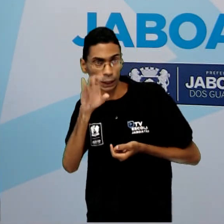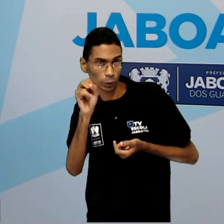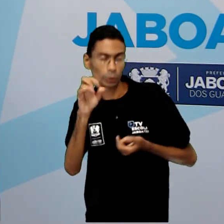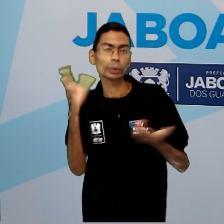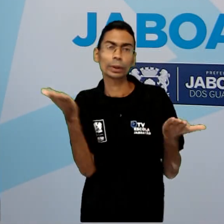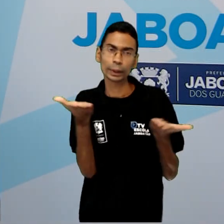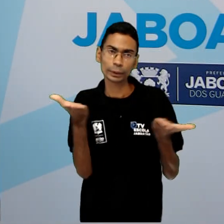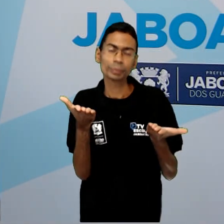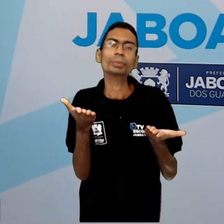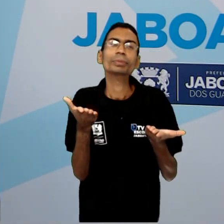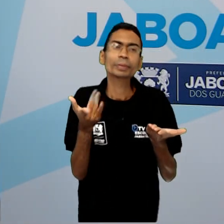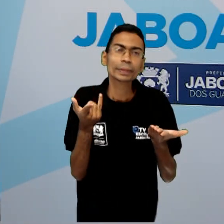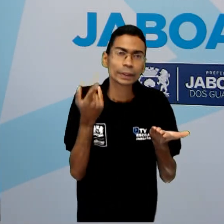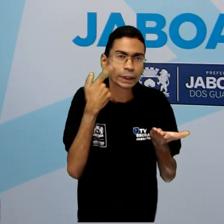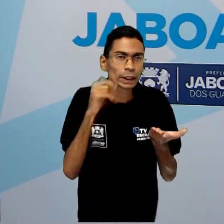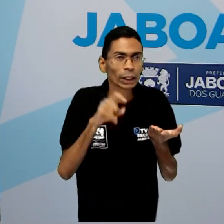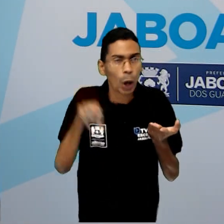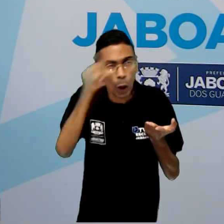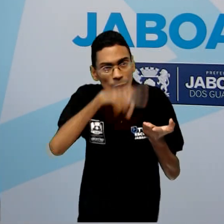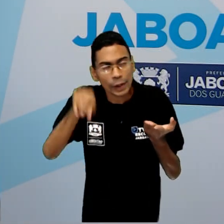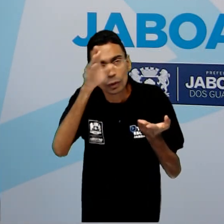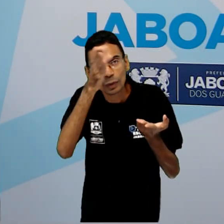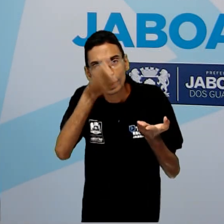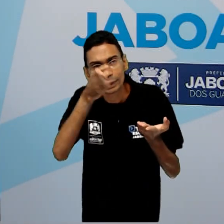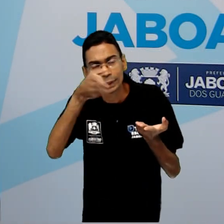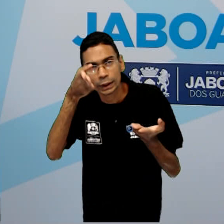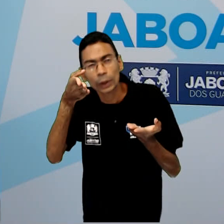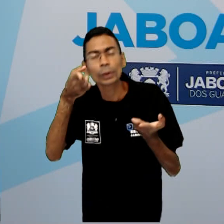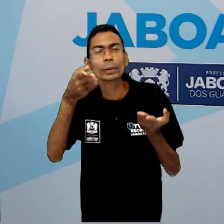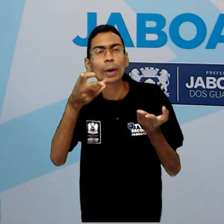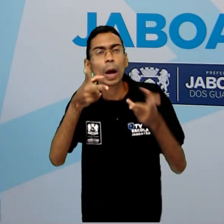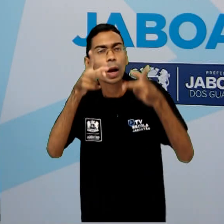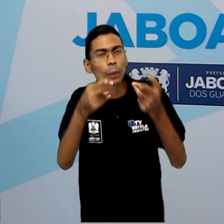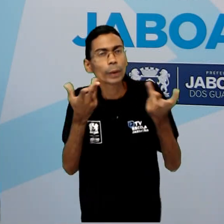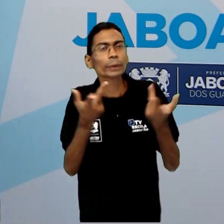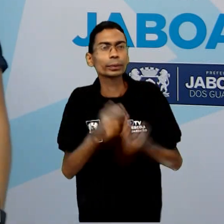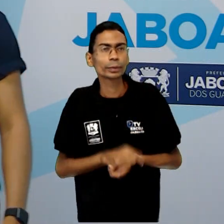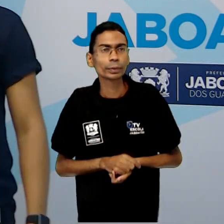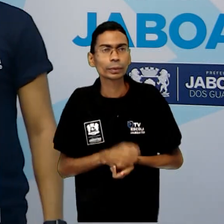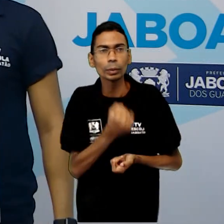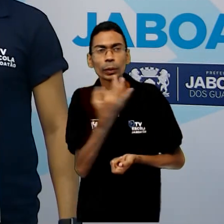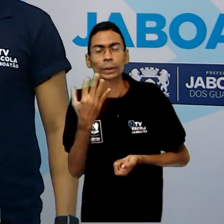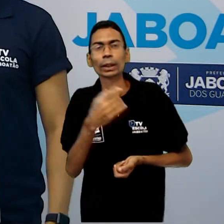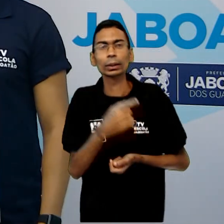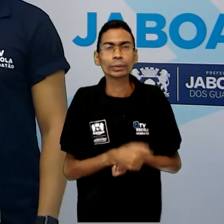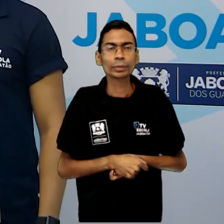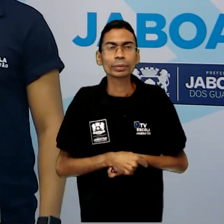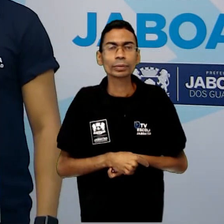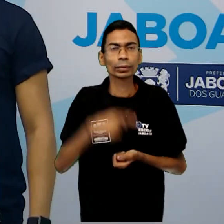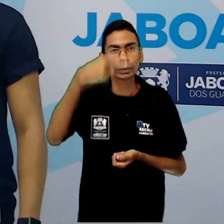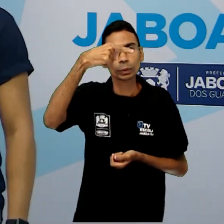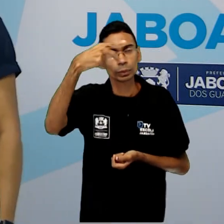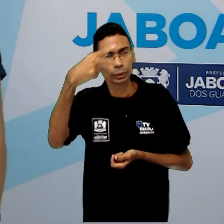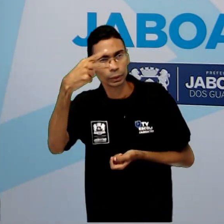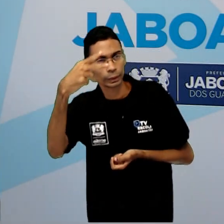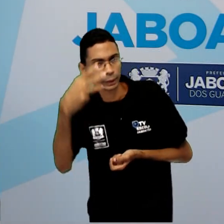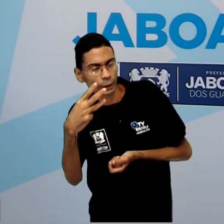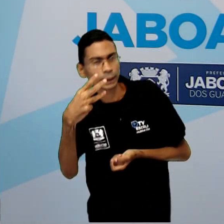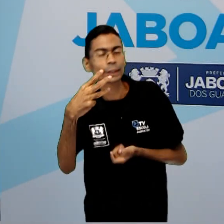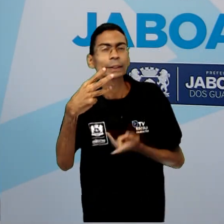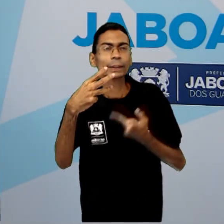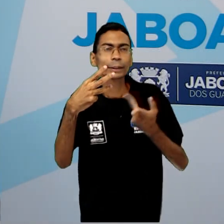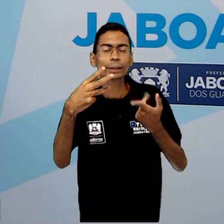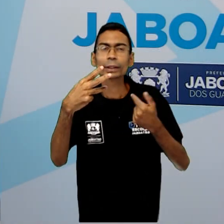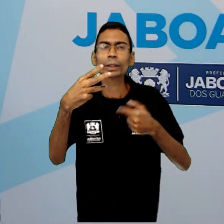em quantas partes iguais? Vamos contar? 1, 2, 3. Portanto, 3 é o denominador.